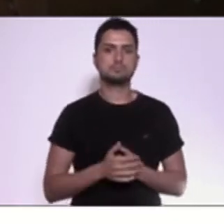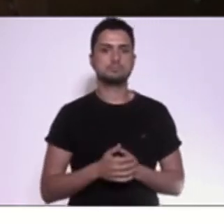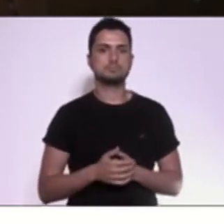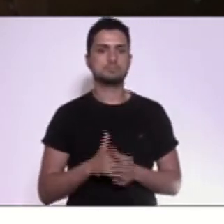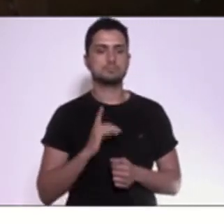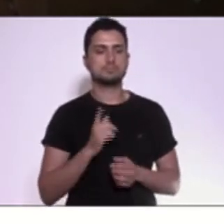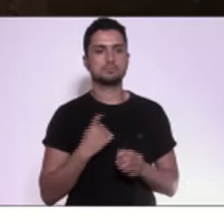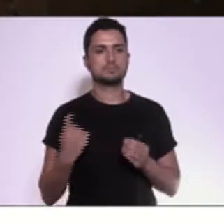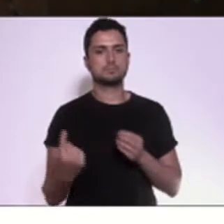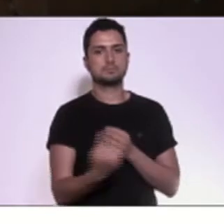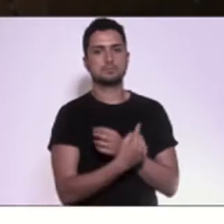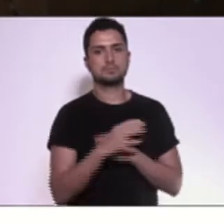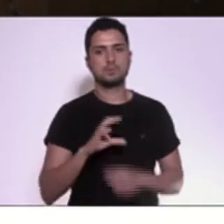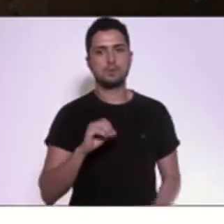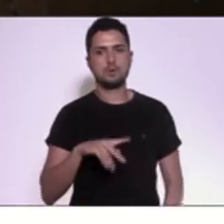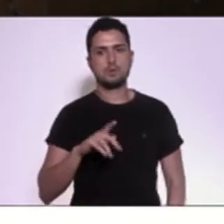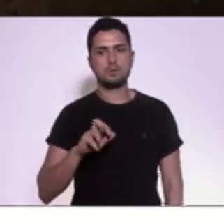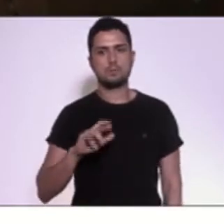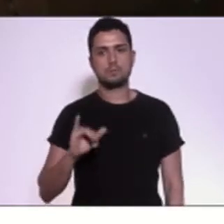entorno do Comperj. Então,